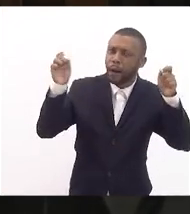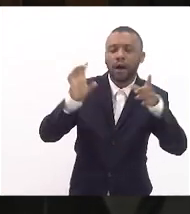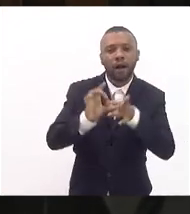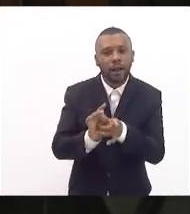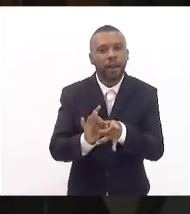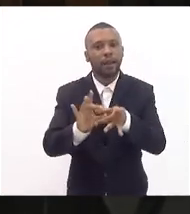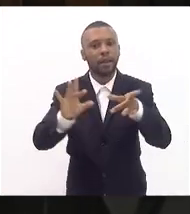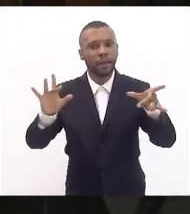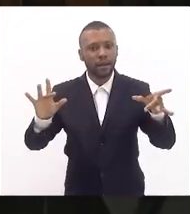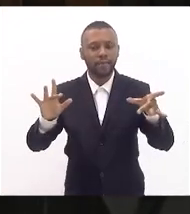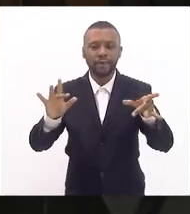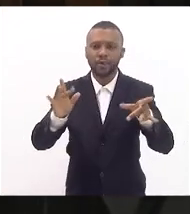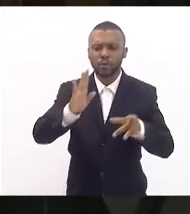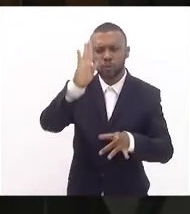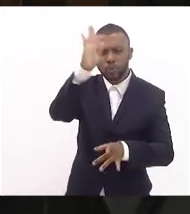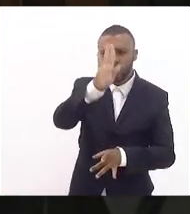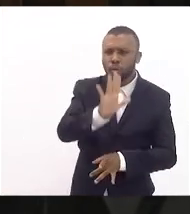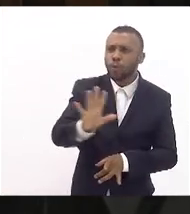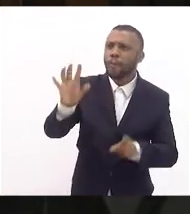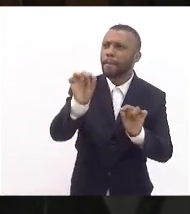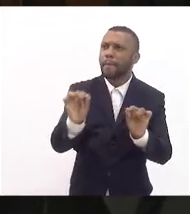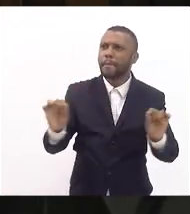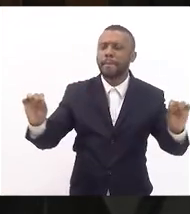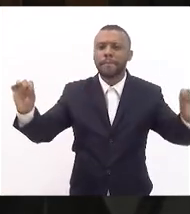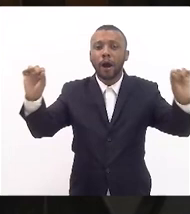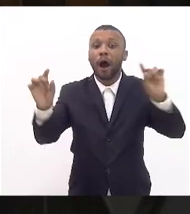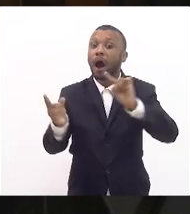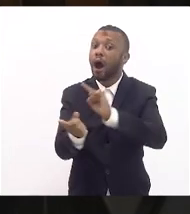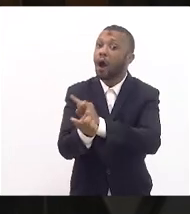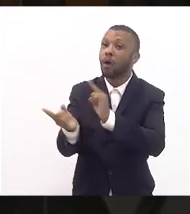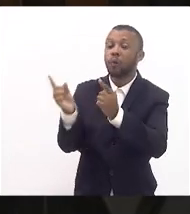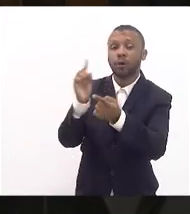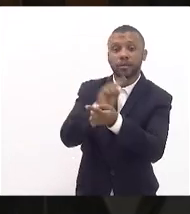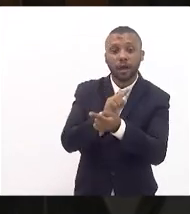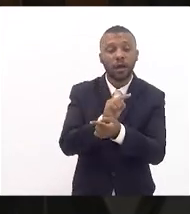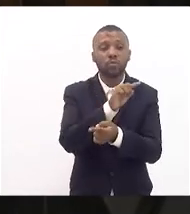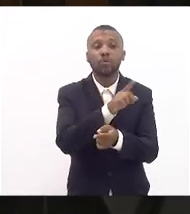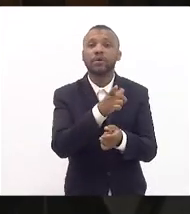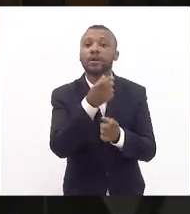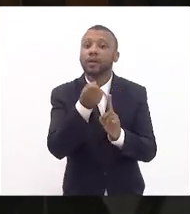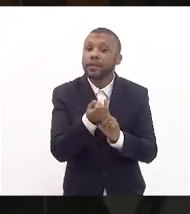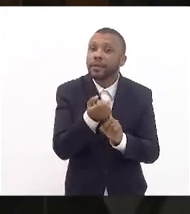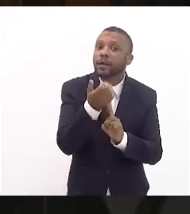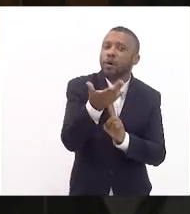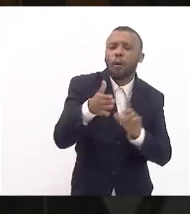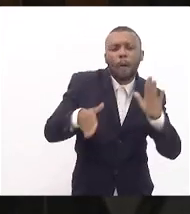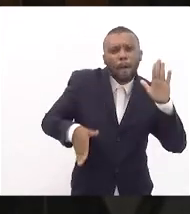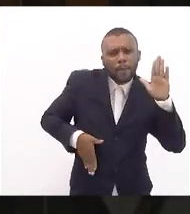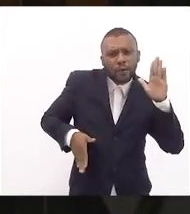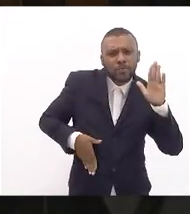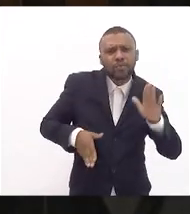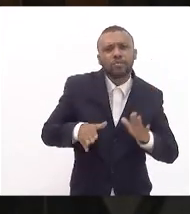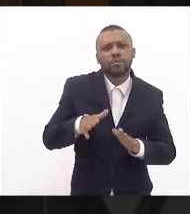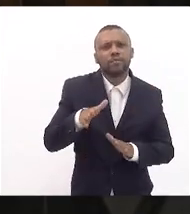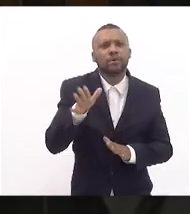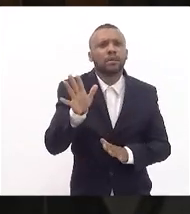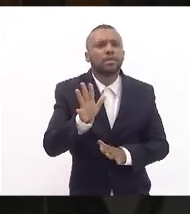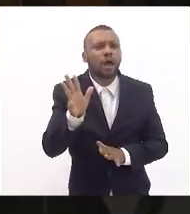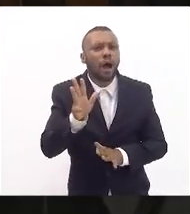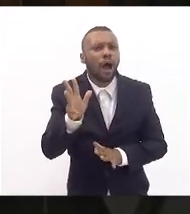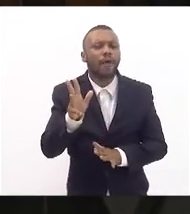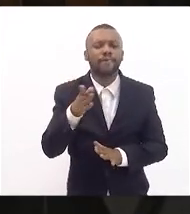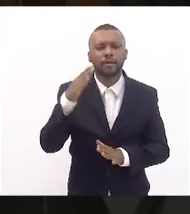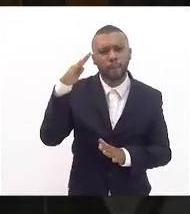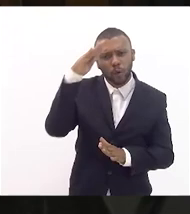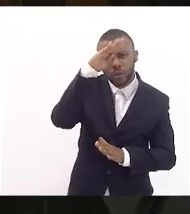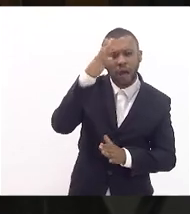democrática em todo o país. Ao contrário do que declarou o bandido de nove dedos, que Bolsonaro